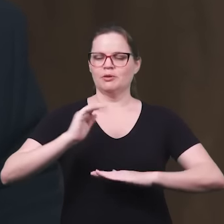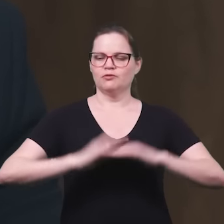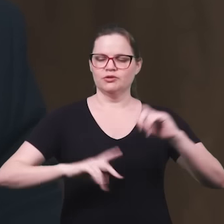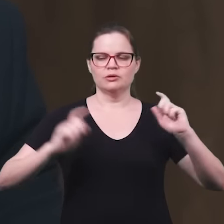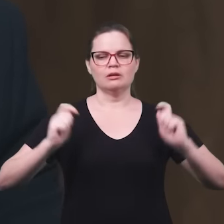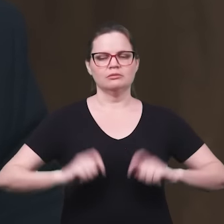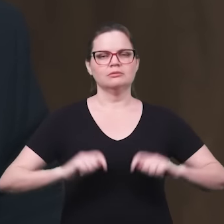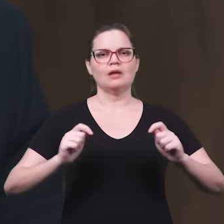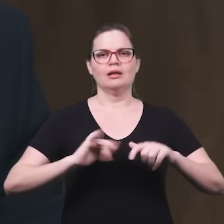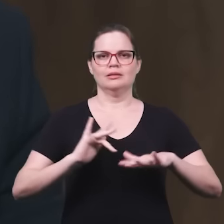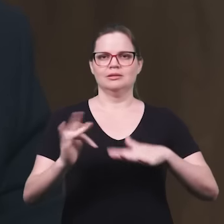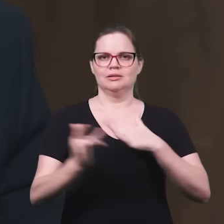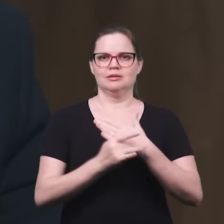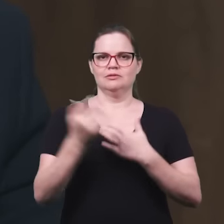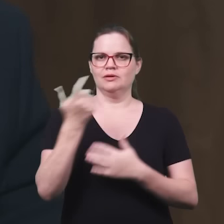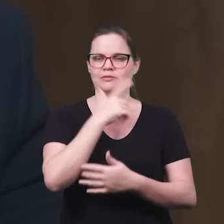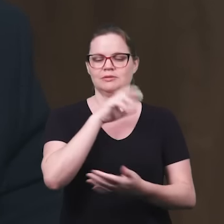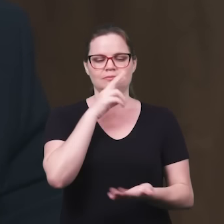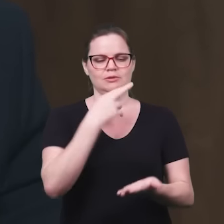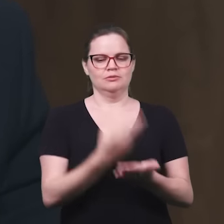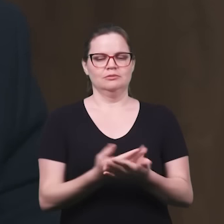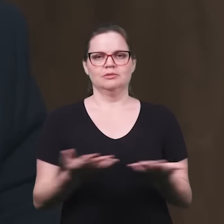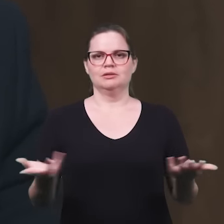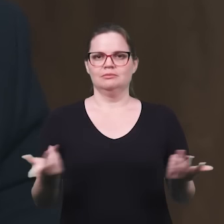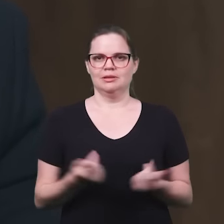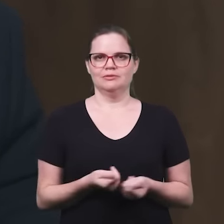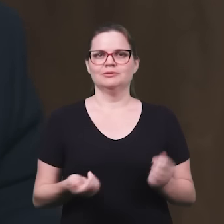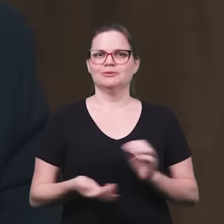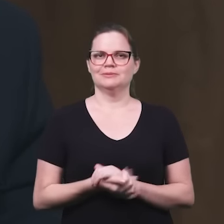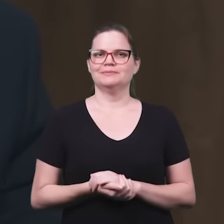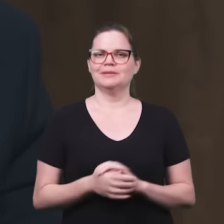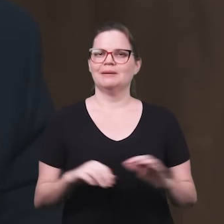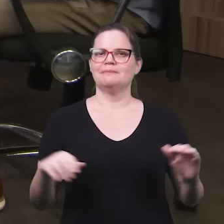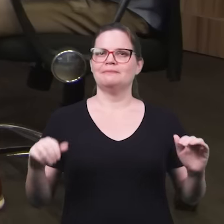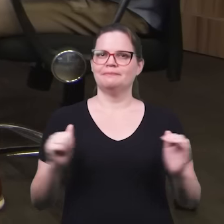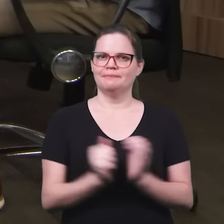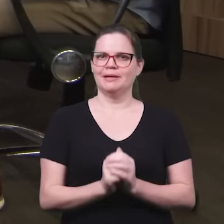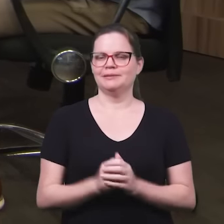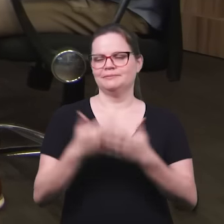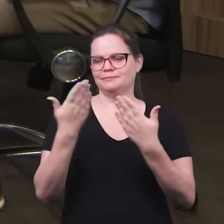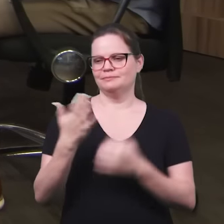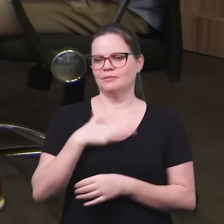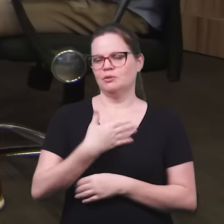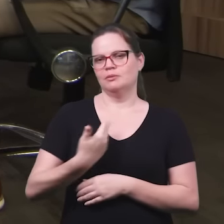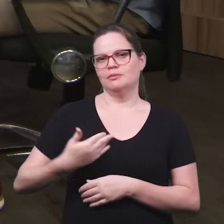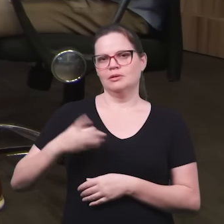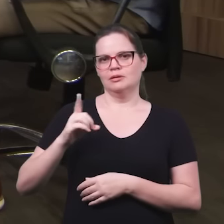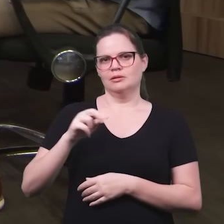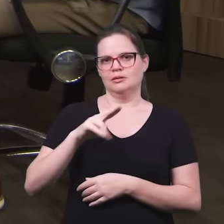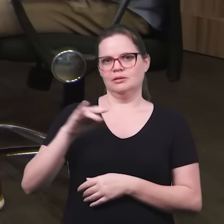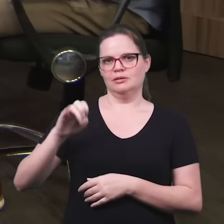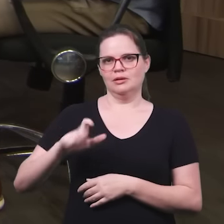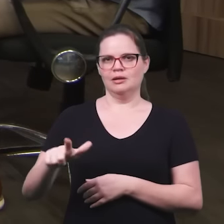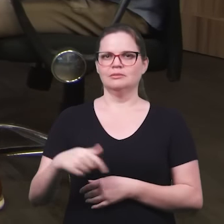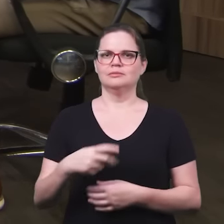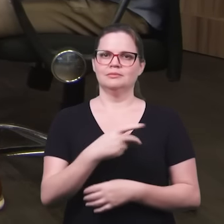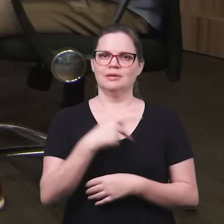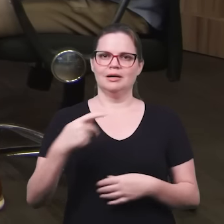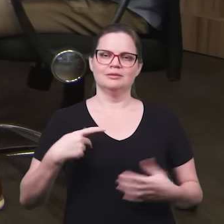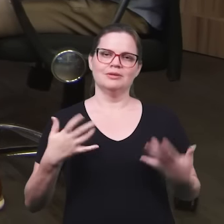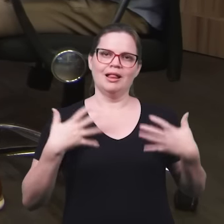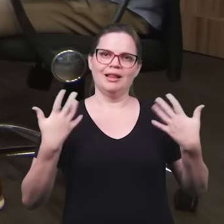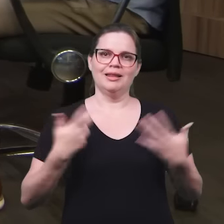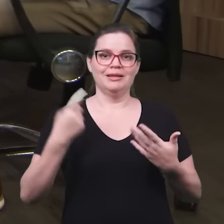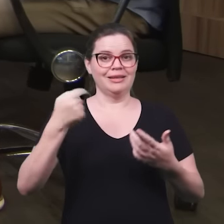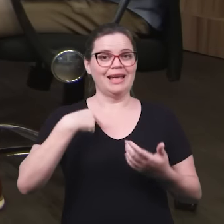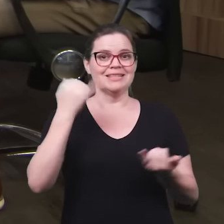profissional, que vai alcançar o resultado muito em breve, acredito eu. Amém. Muito bem, meu colega Daniel. Pastor, é uma alegria,